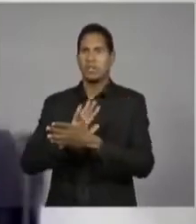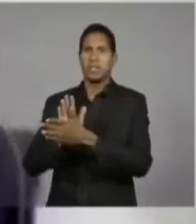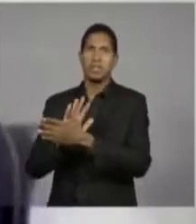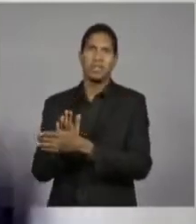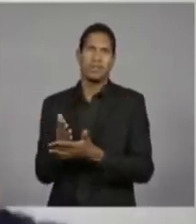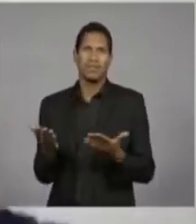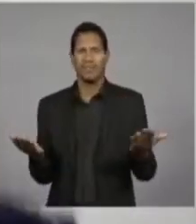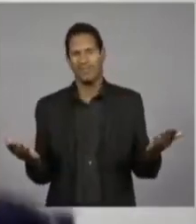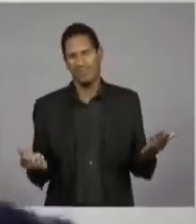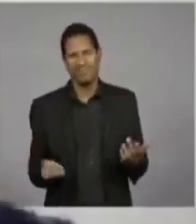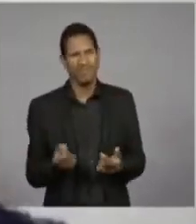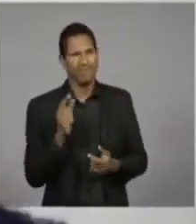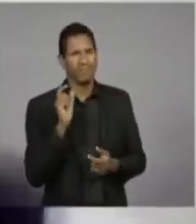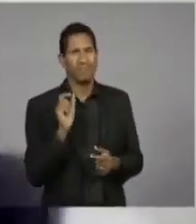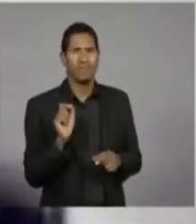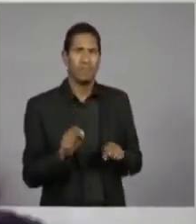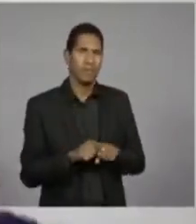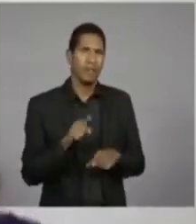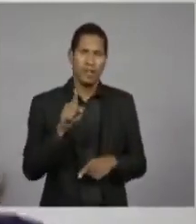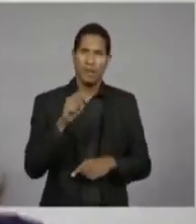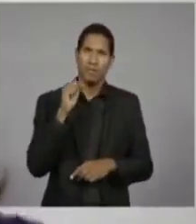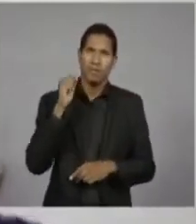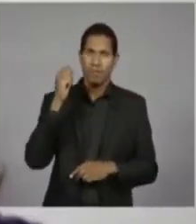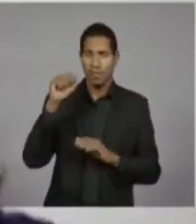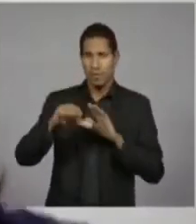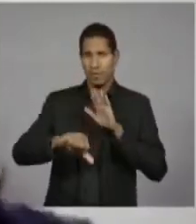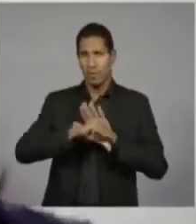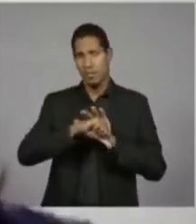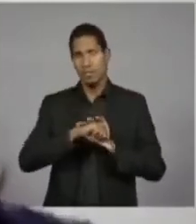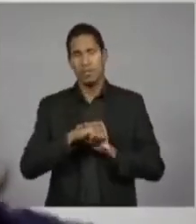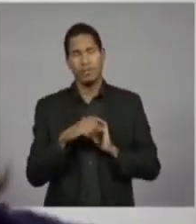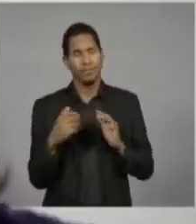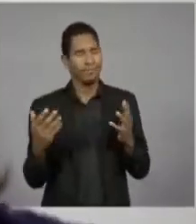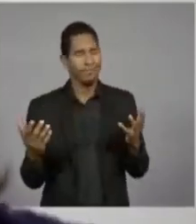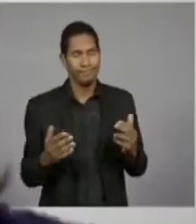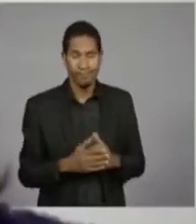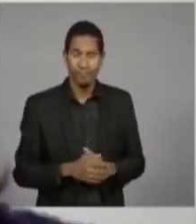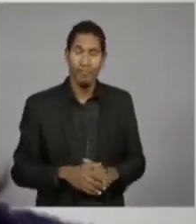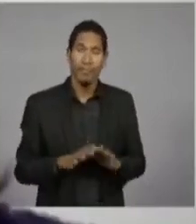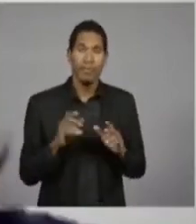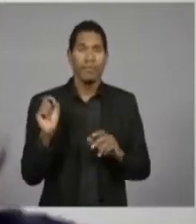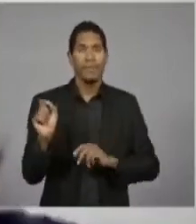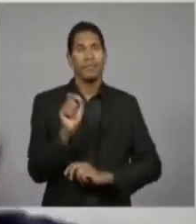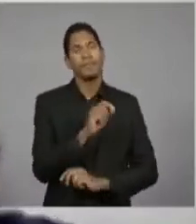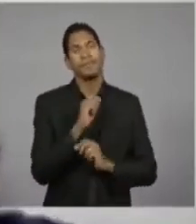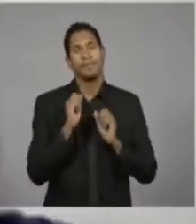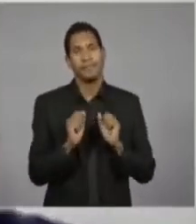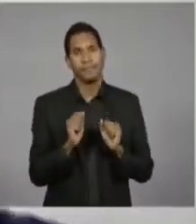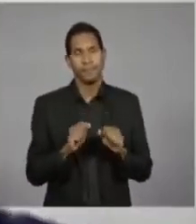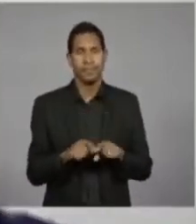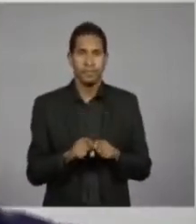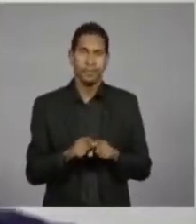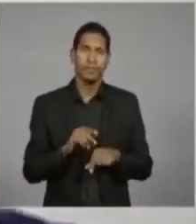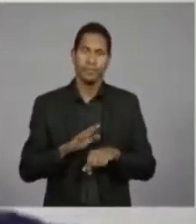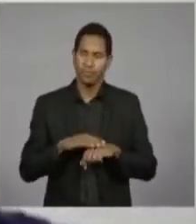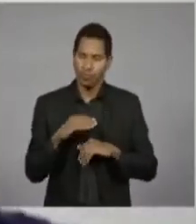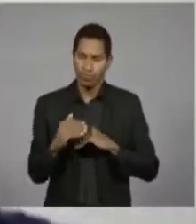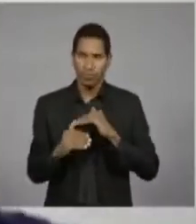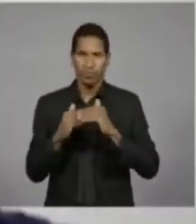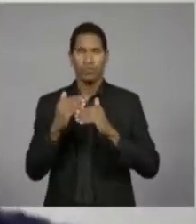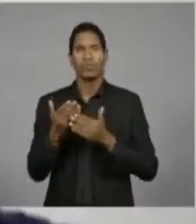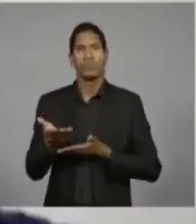Isso é imputar um crime grave a alguém. Que a gente seja cada vez mais construtivo